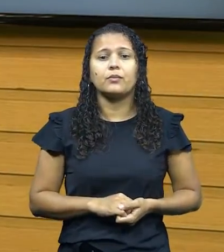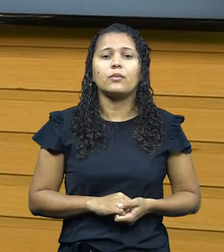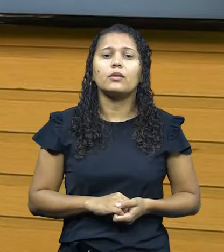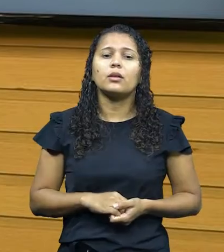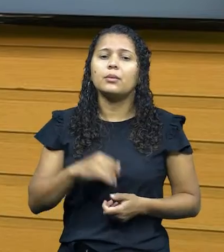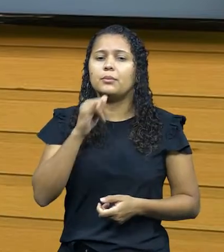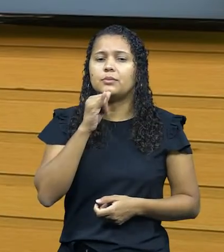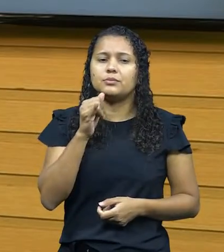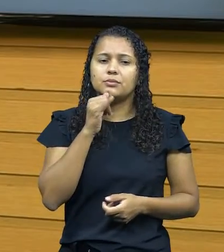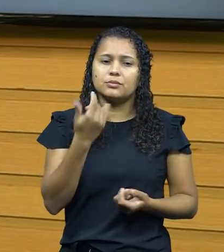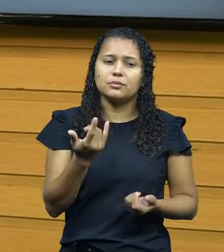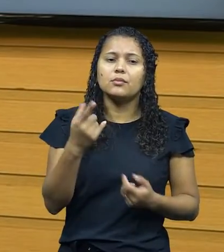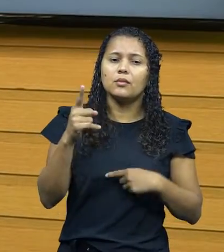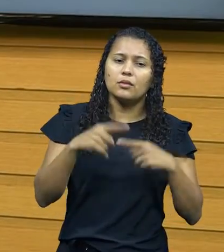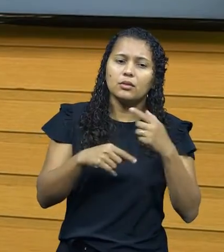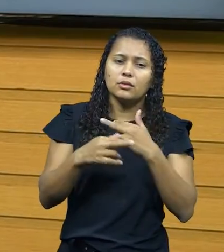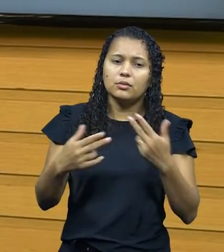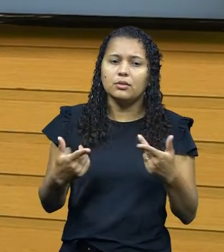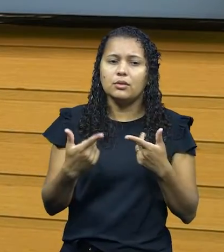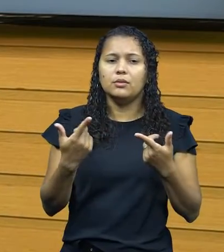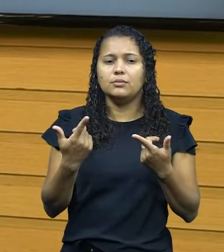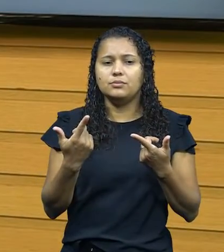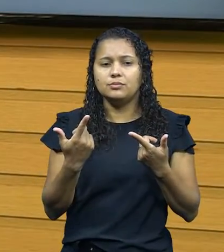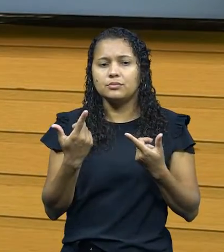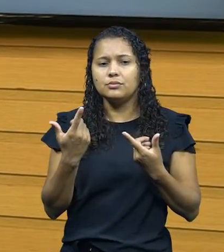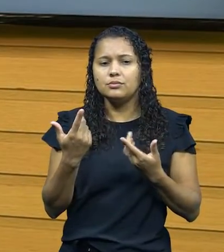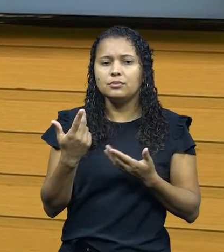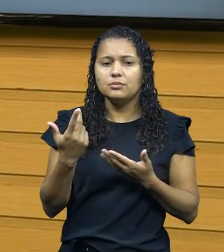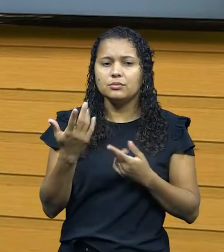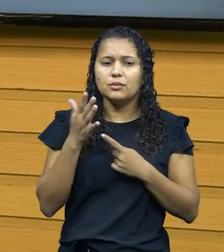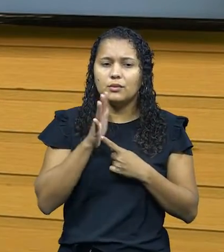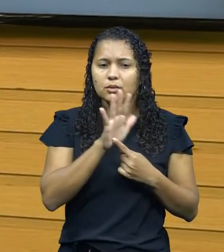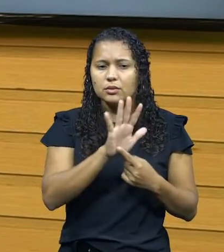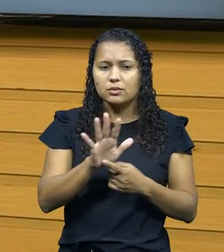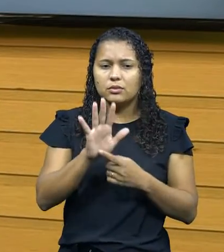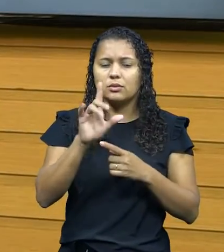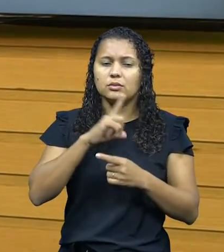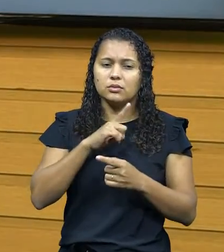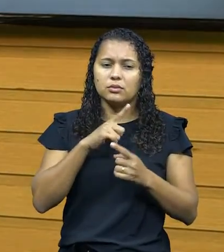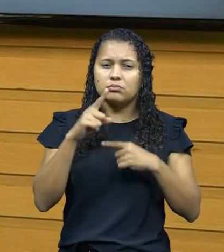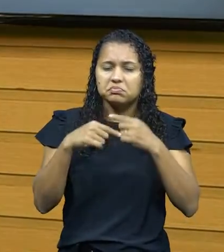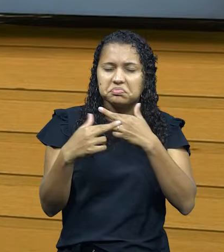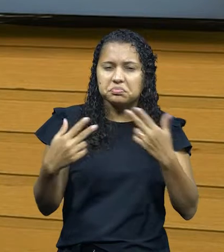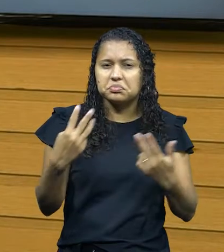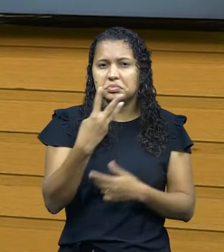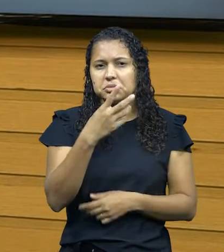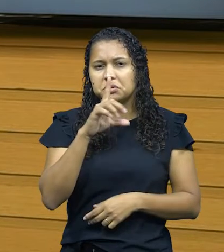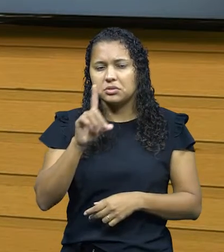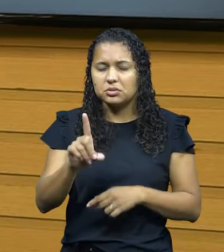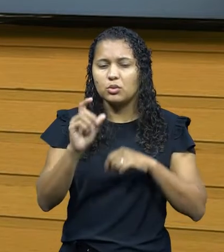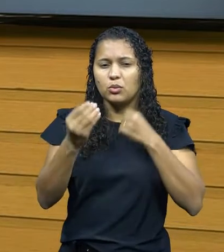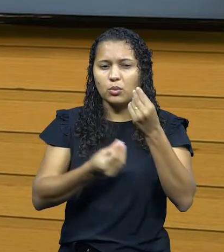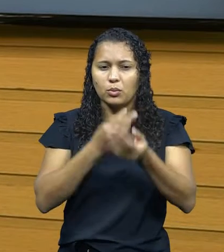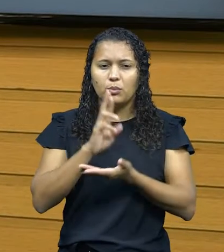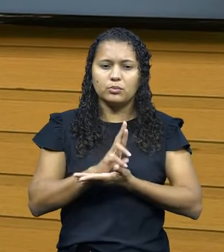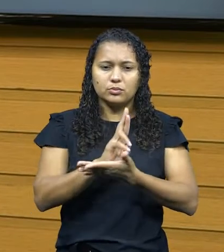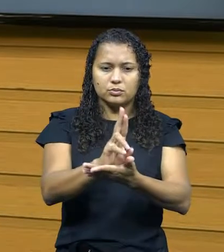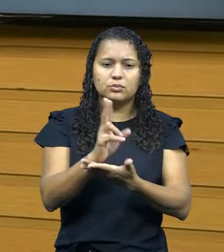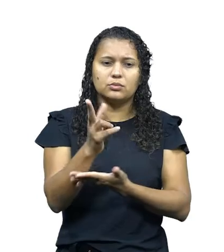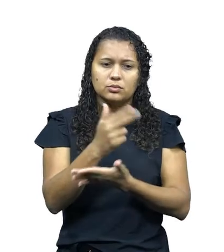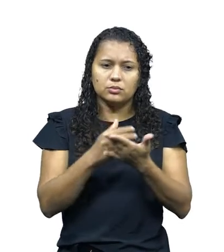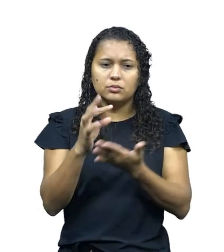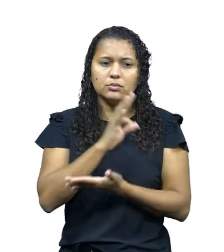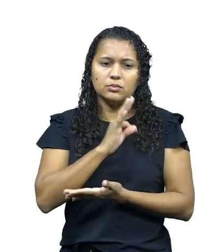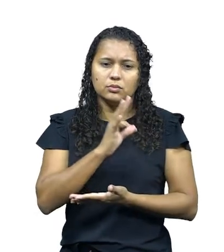as projeções ortográficas, elas buscam trazer essa ideia de tridimensionalidade nas representações em desenho